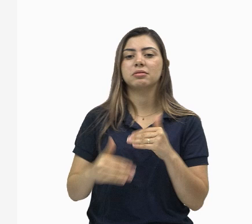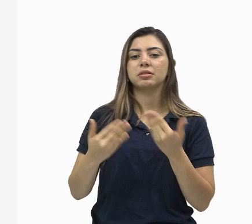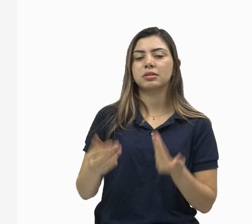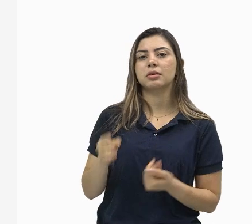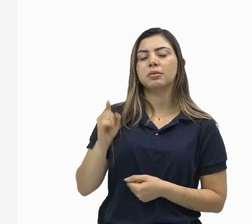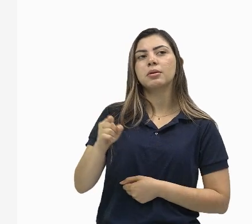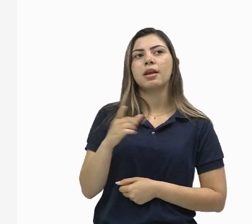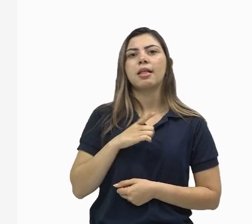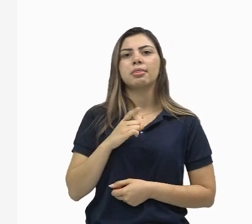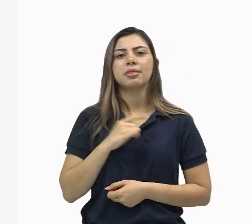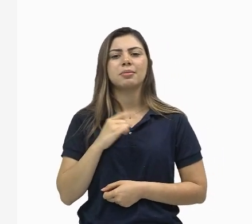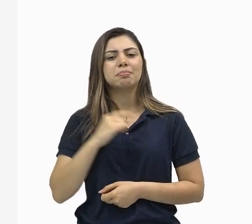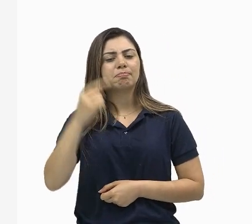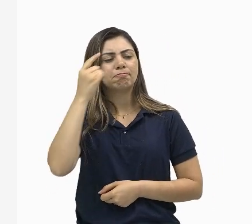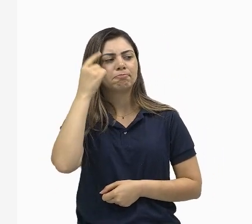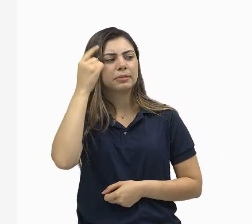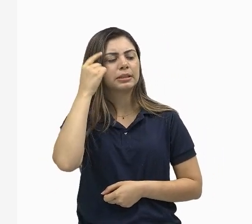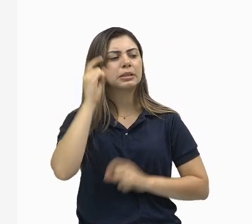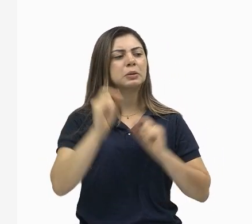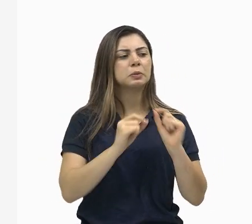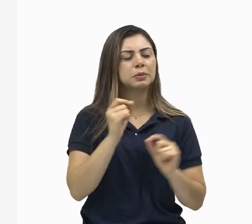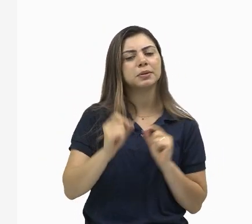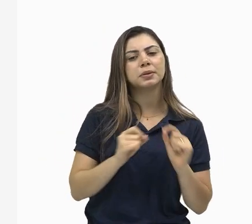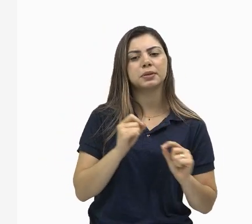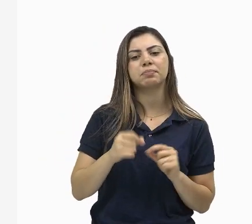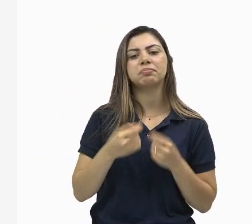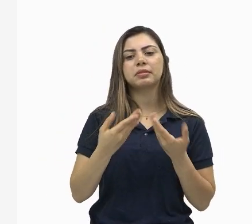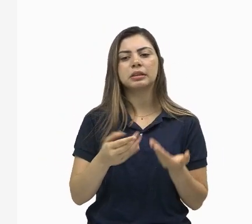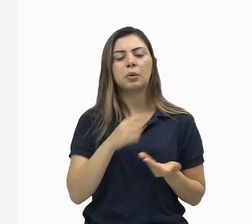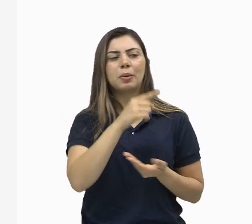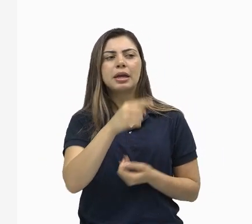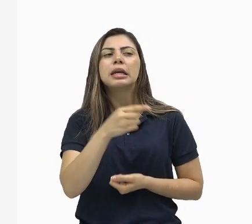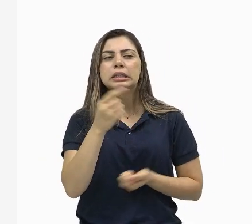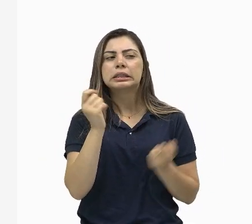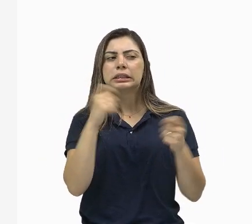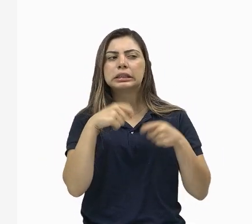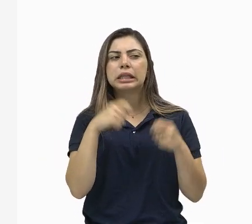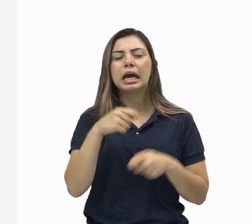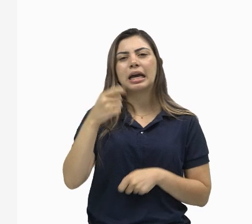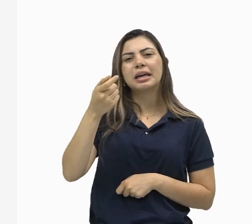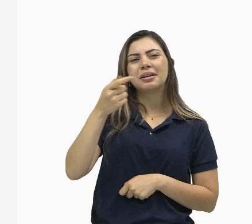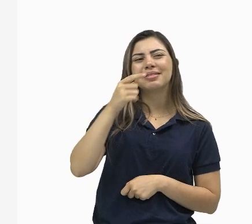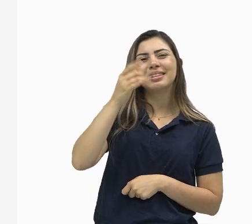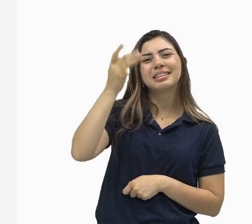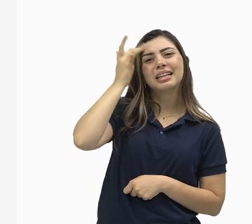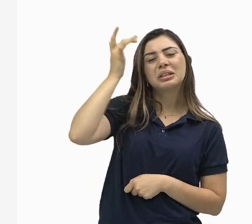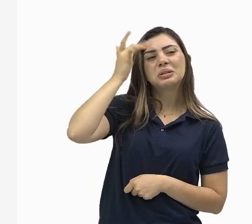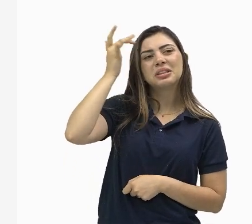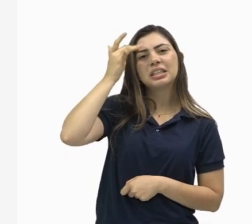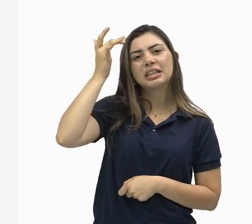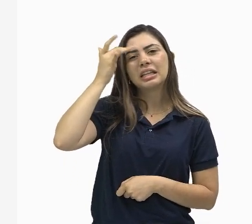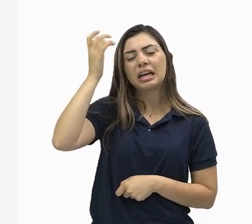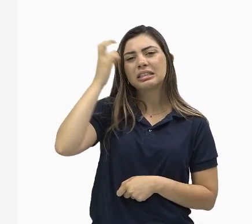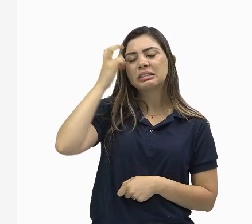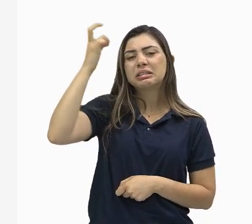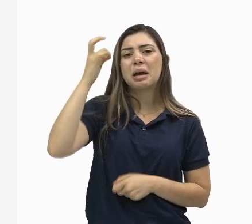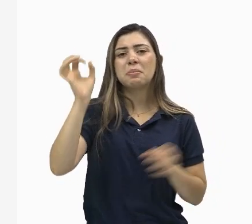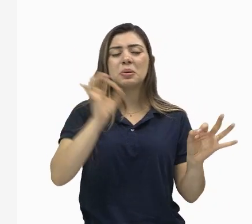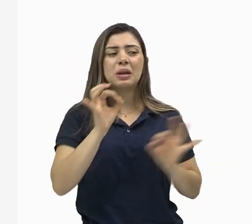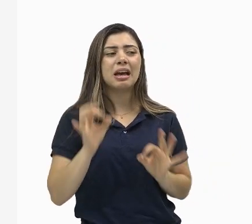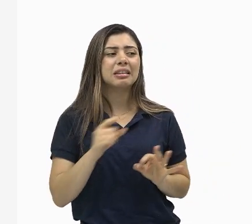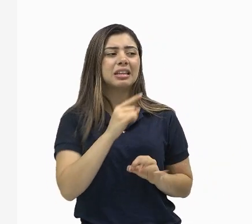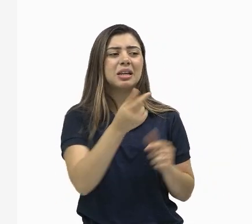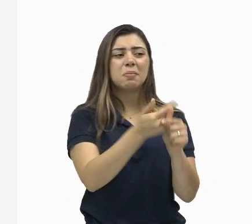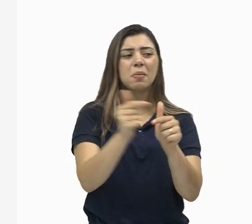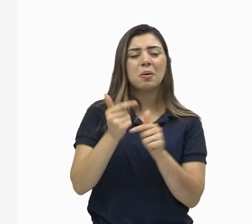missionários acreditaram convictamente que a parca inteligência daqueles índios impedia que superassem pequenos problemas